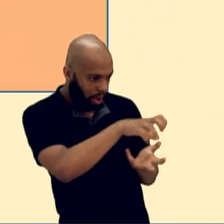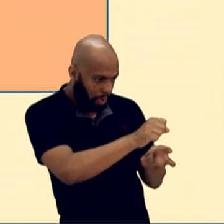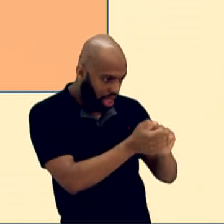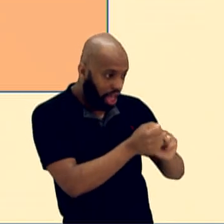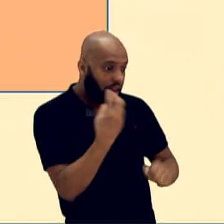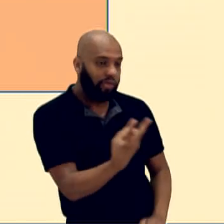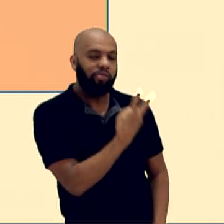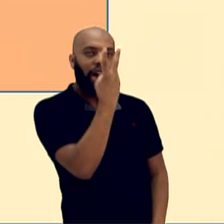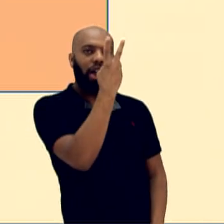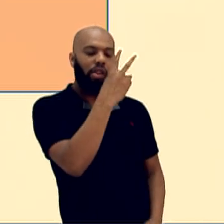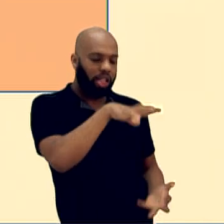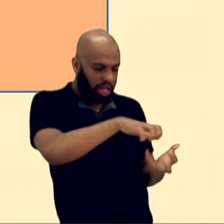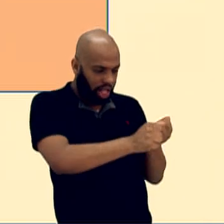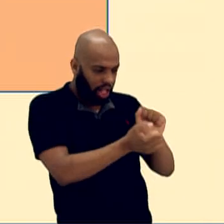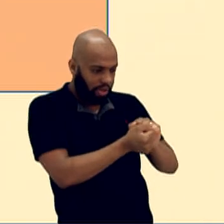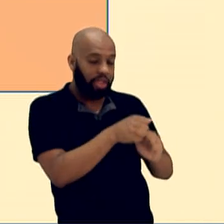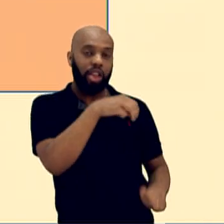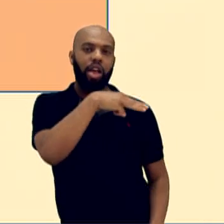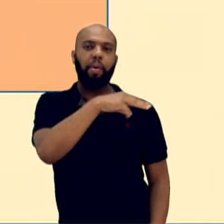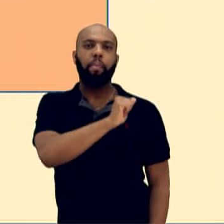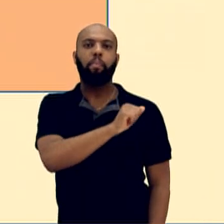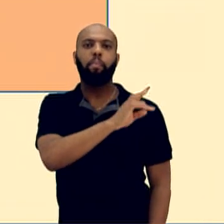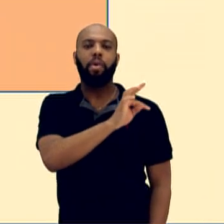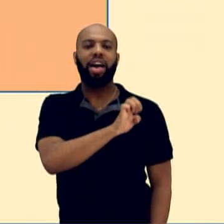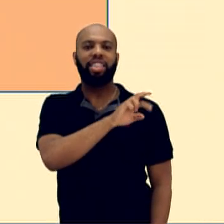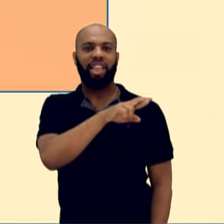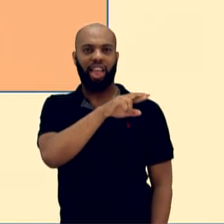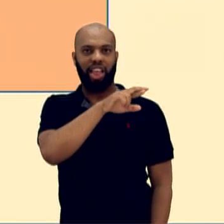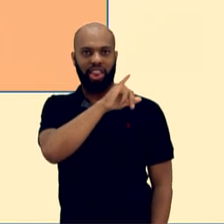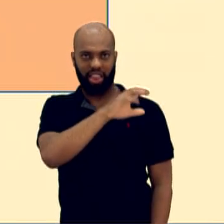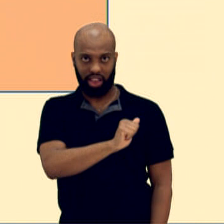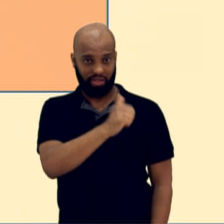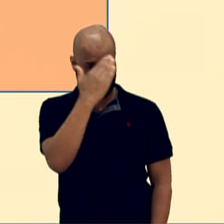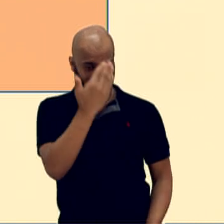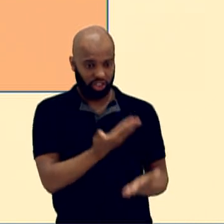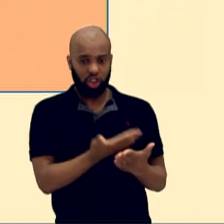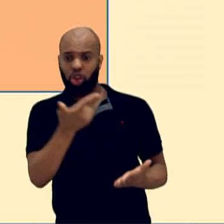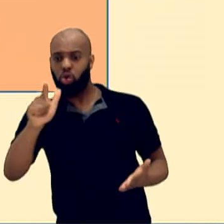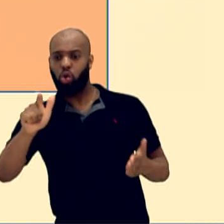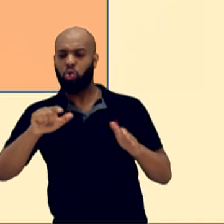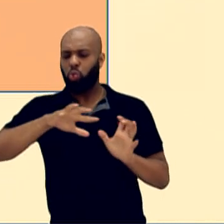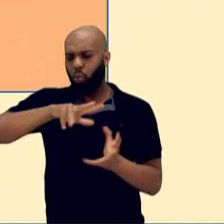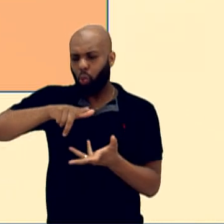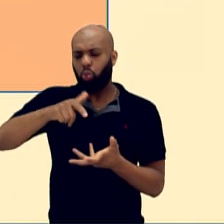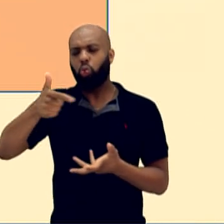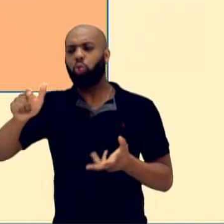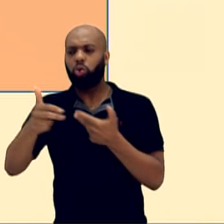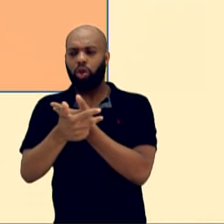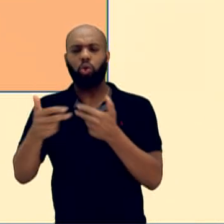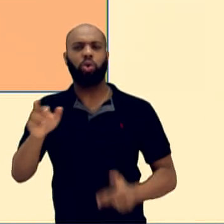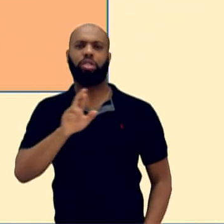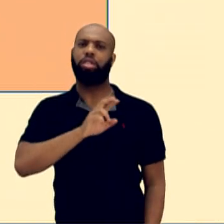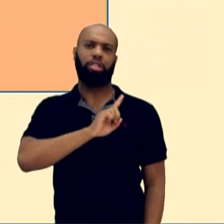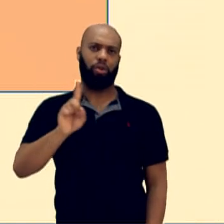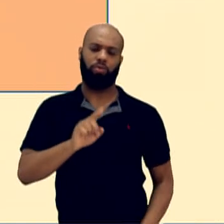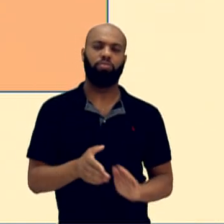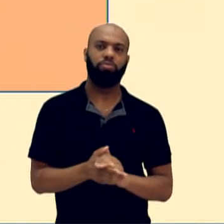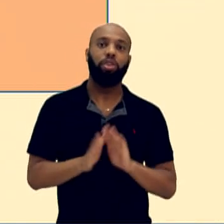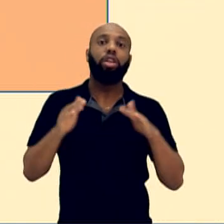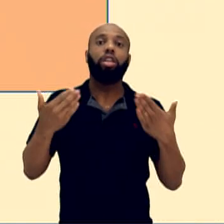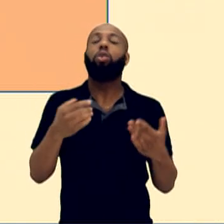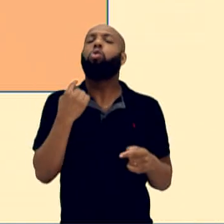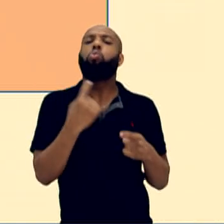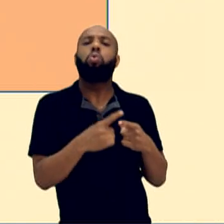valoriza a matéria e não vai acreditar em outras realidades ou em outros mundos. Então, por